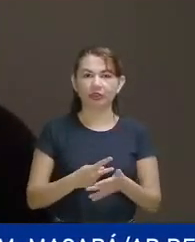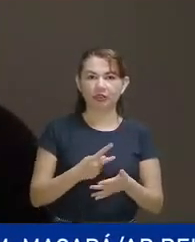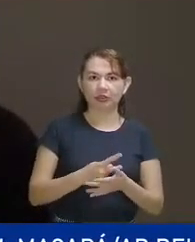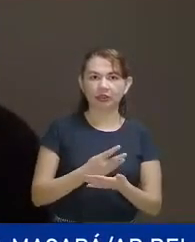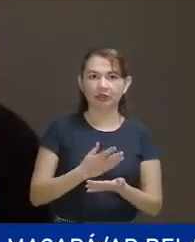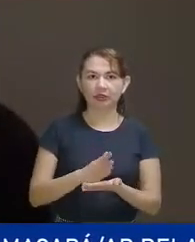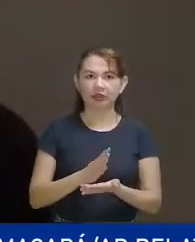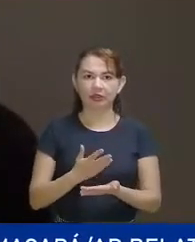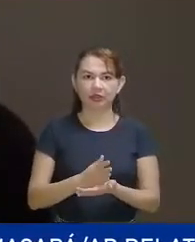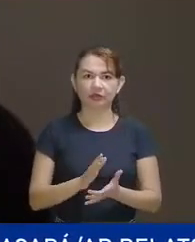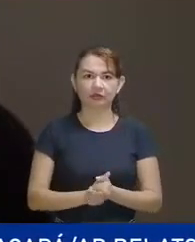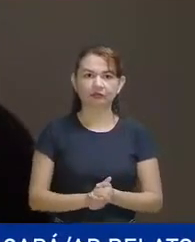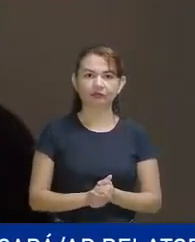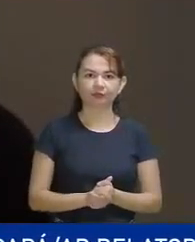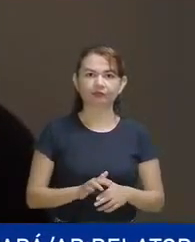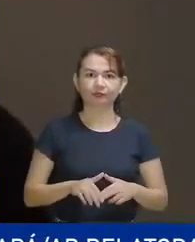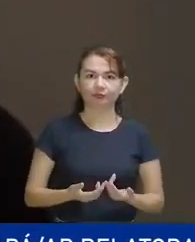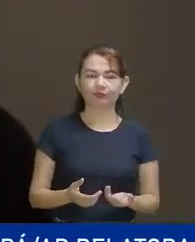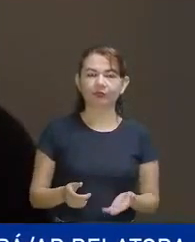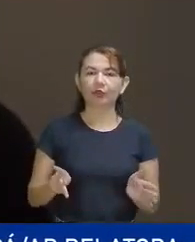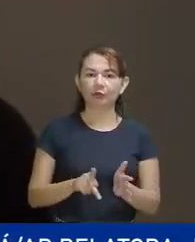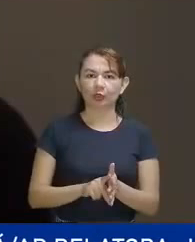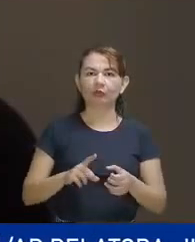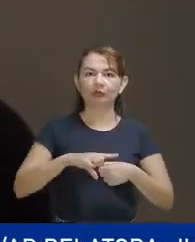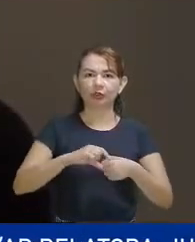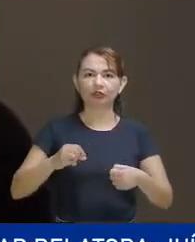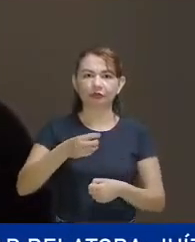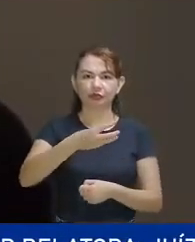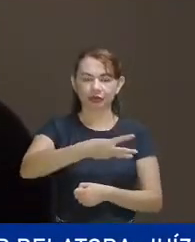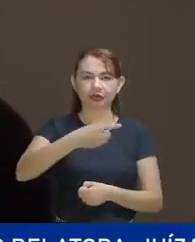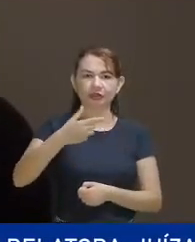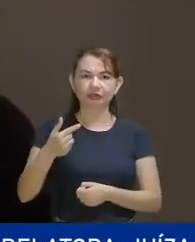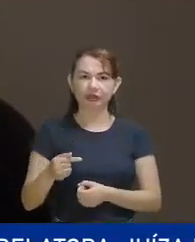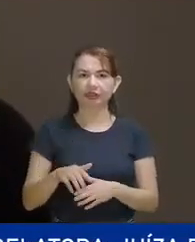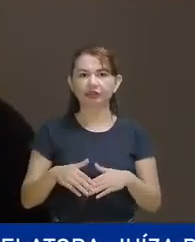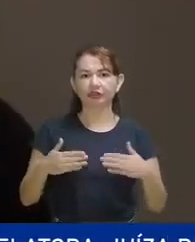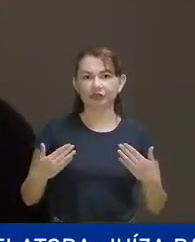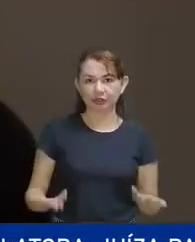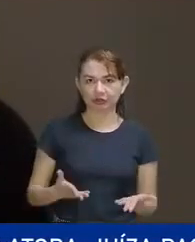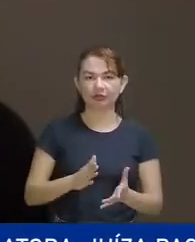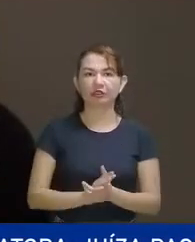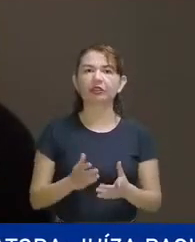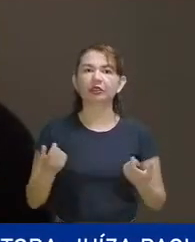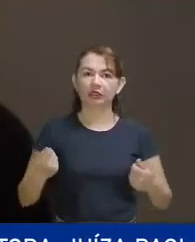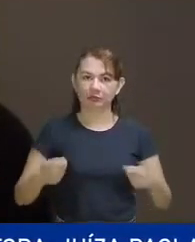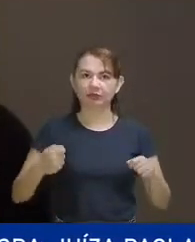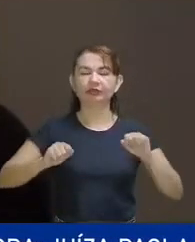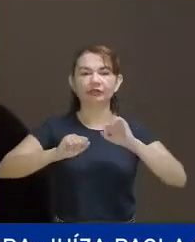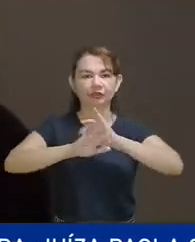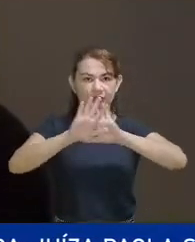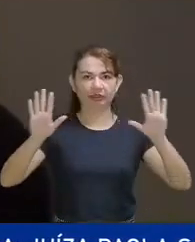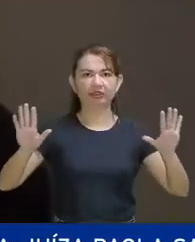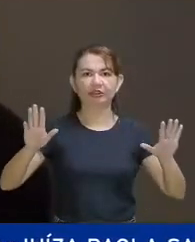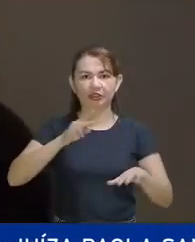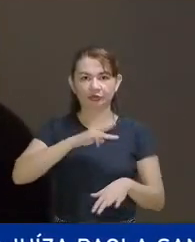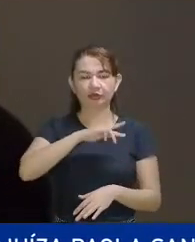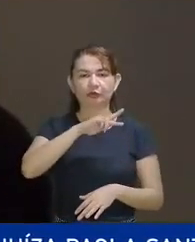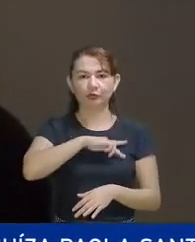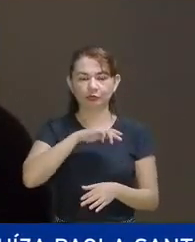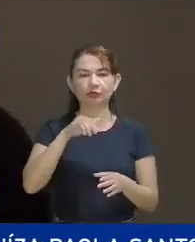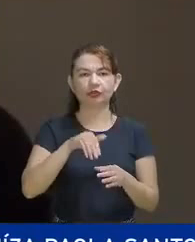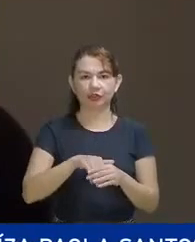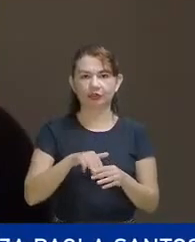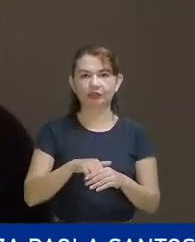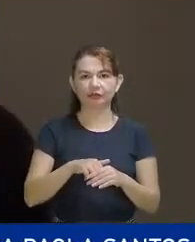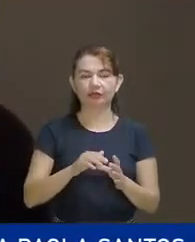analisadas sob a ótica dos princípios constitucionais do artigo 37. Então, dito isso, É necessário esclarecer que o Ministério Público Eleitoral,